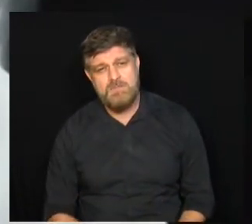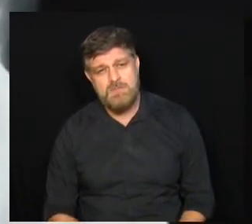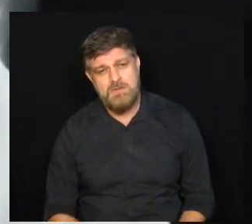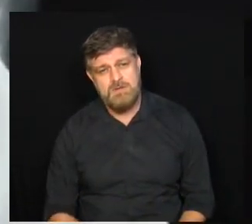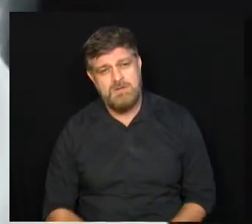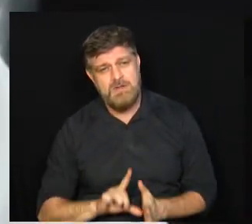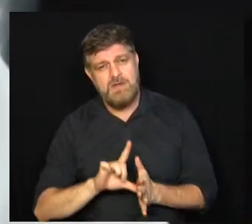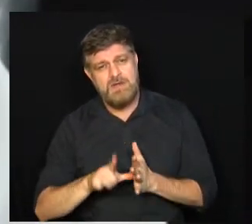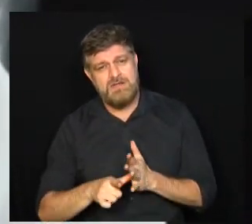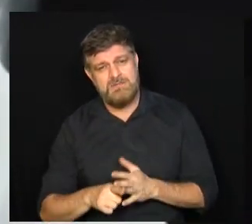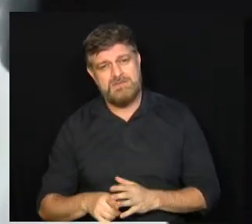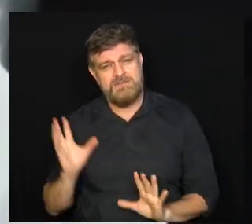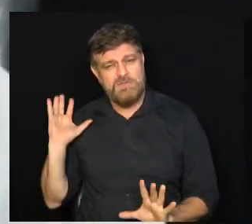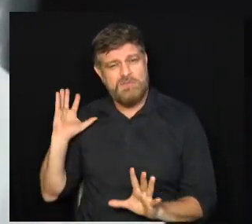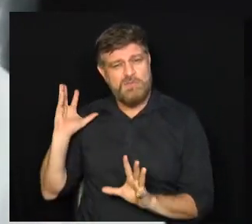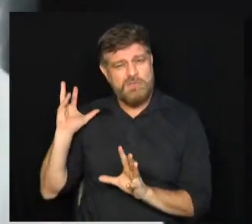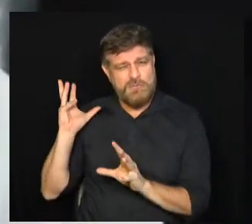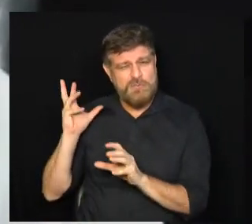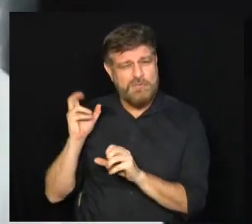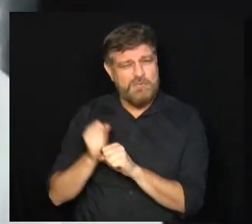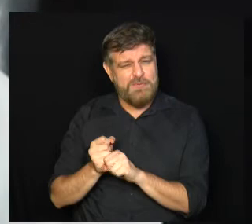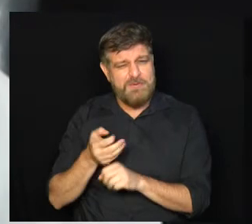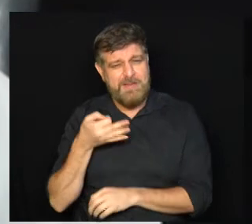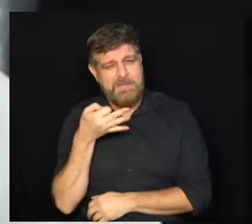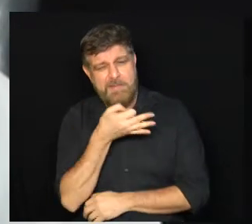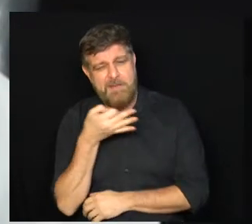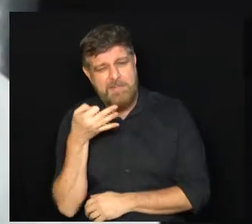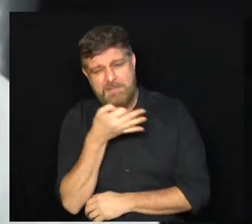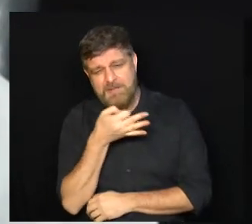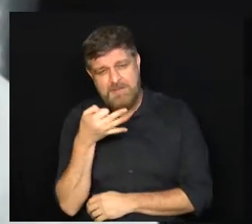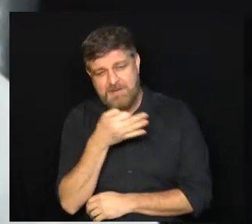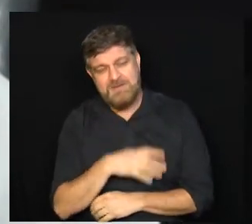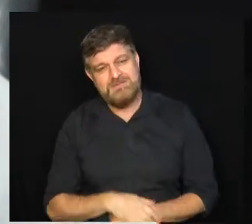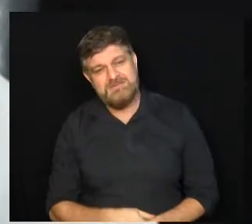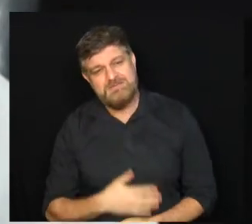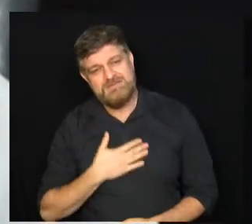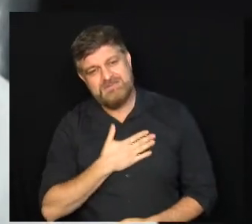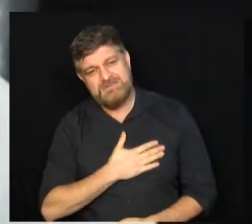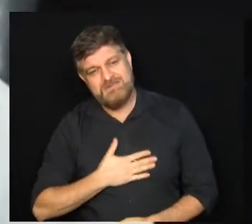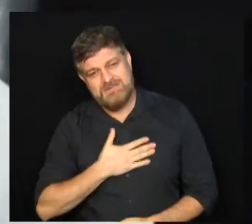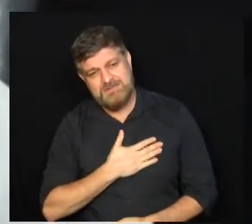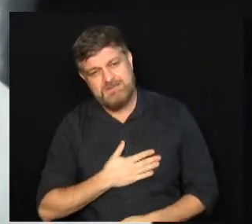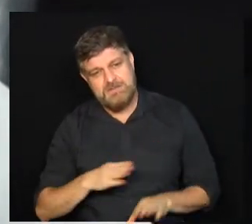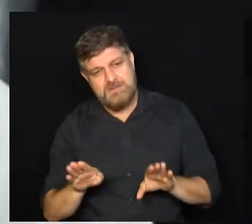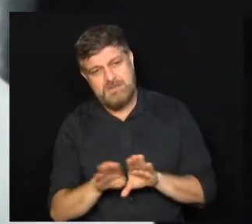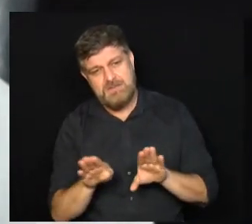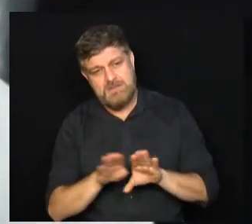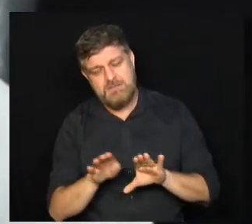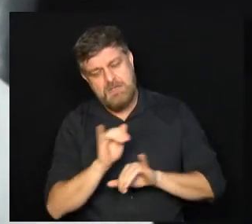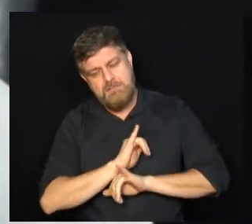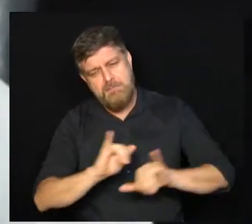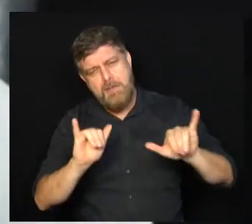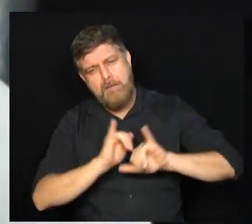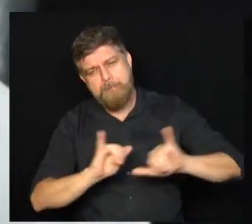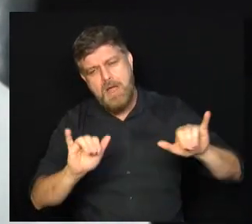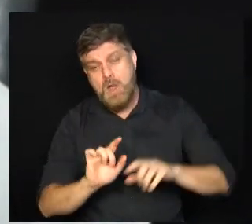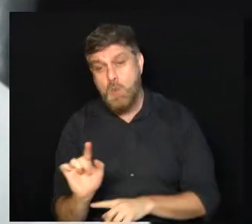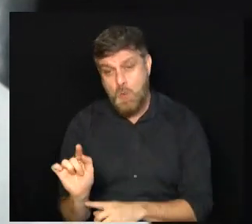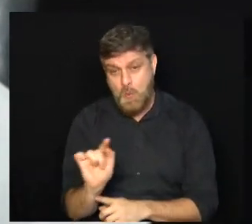depois de tudo que nós dissemos, né, eu gostaria de destacar também